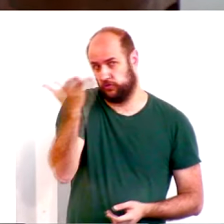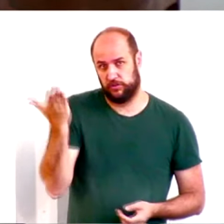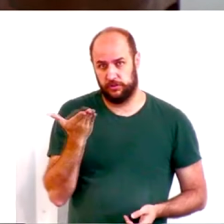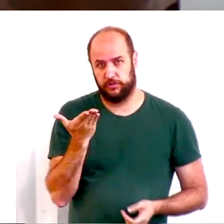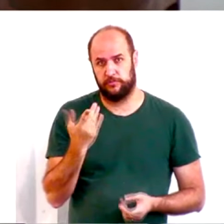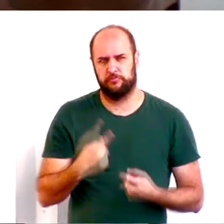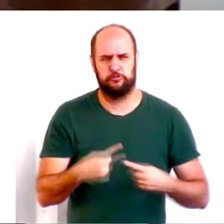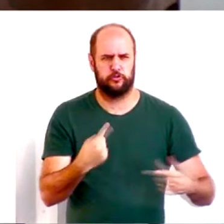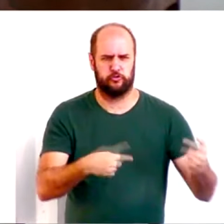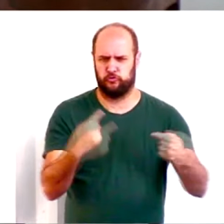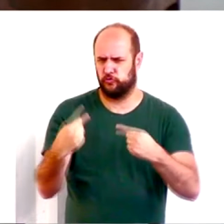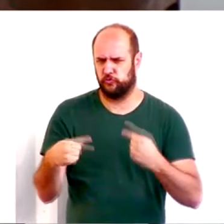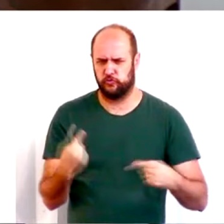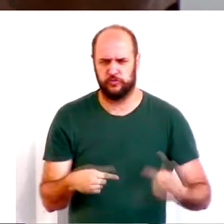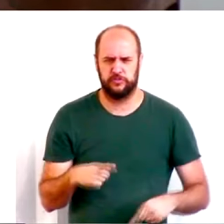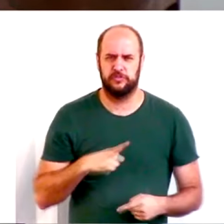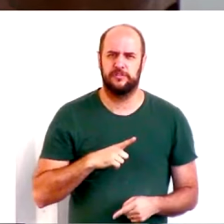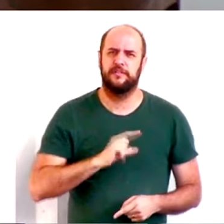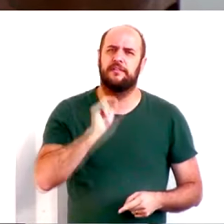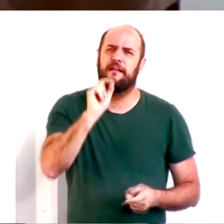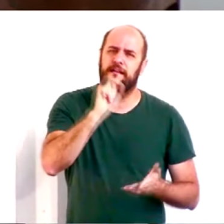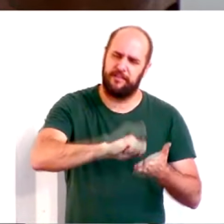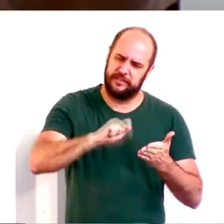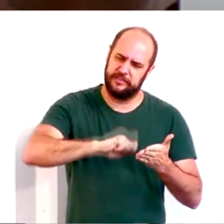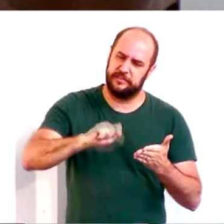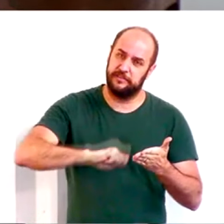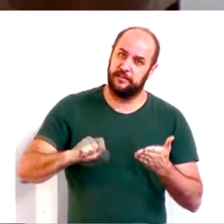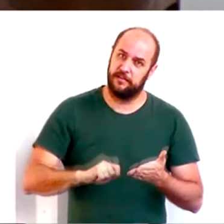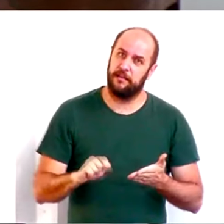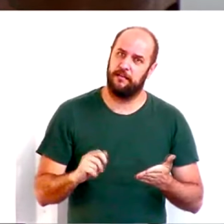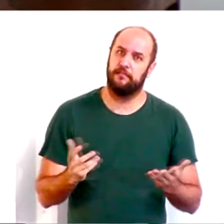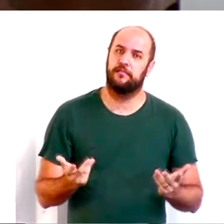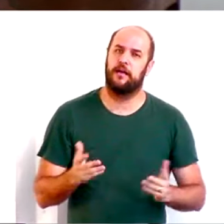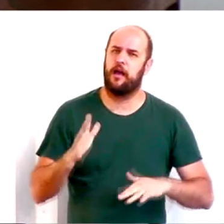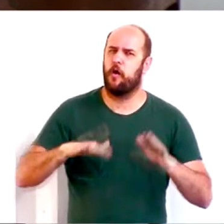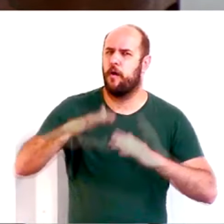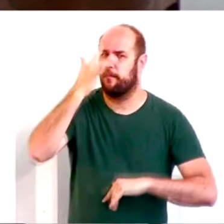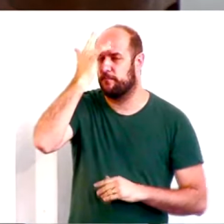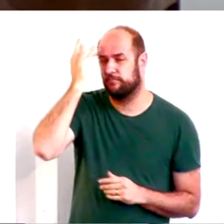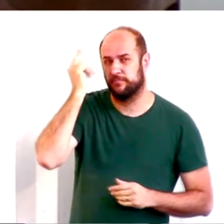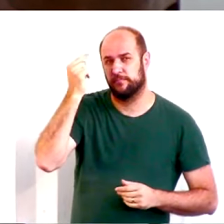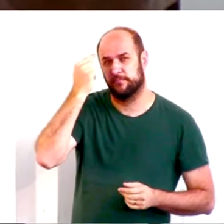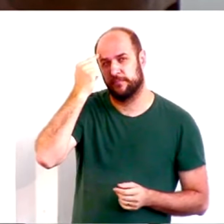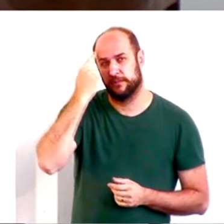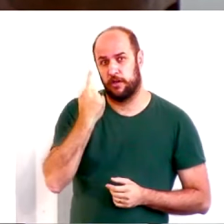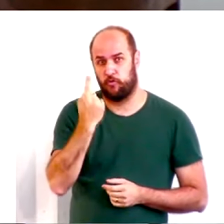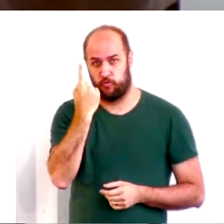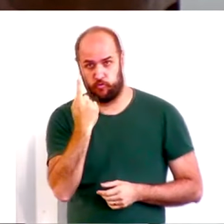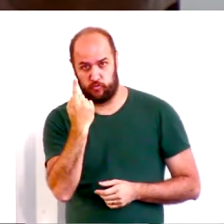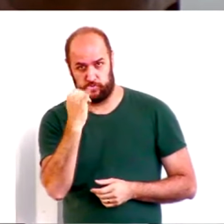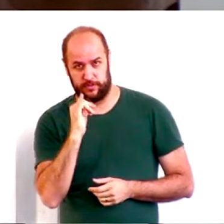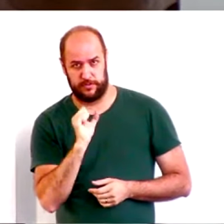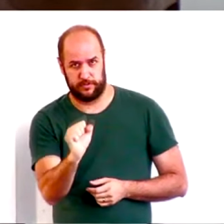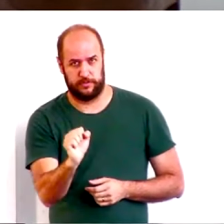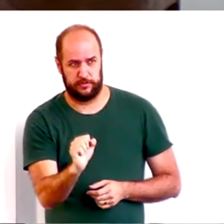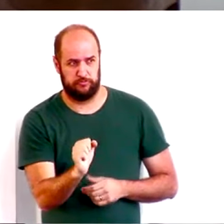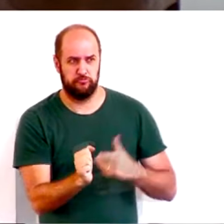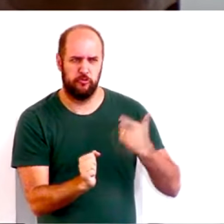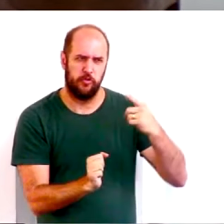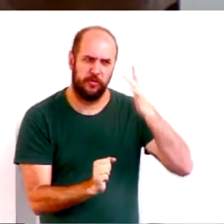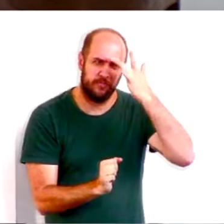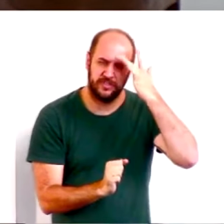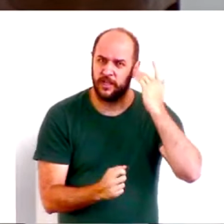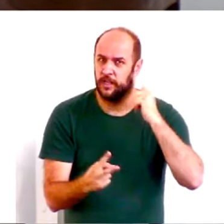Mas tem uma discussão muito grande sobre a autoria de Isaías alguns acham que existiu um Isaías outros acho que